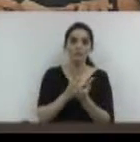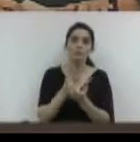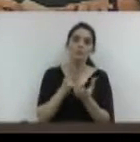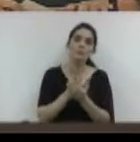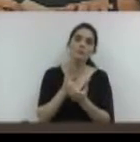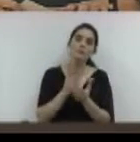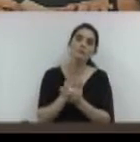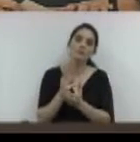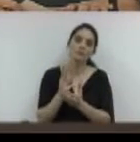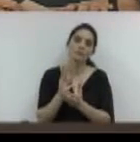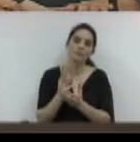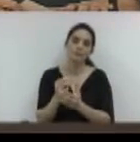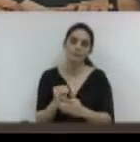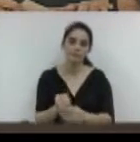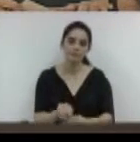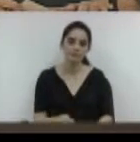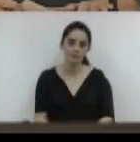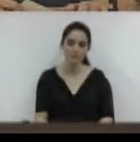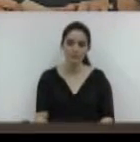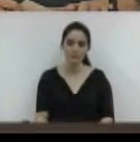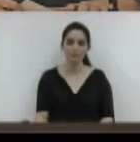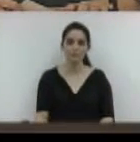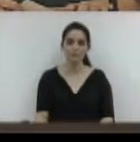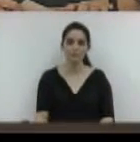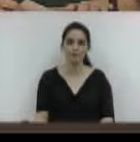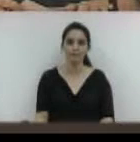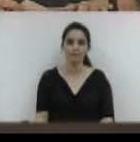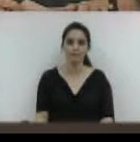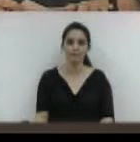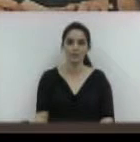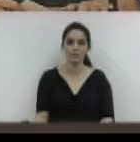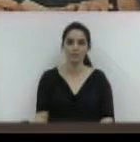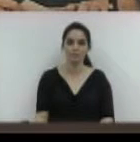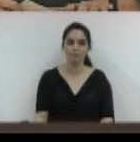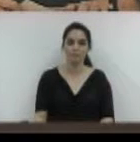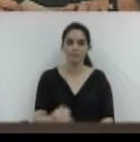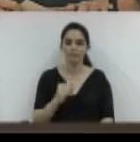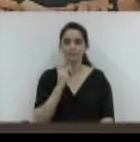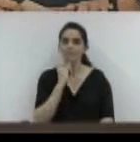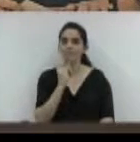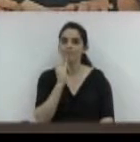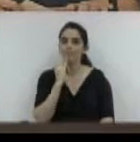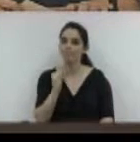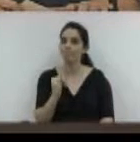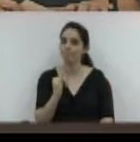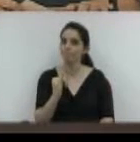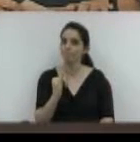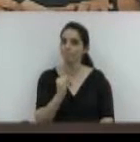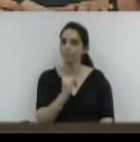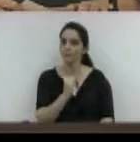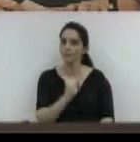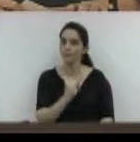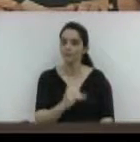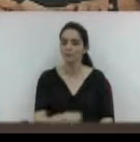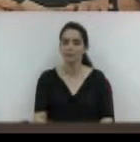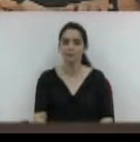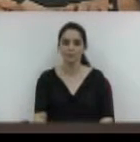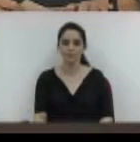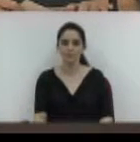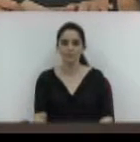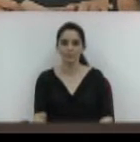forma improba, imputa afirmações caluniosas sobre a existência de falta